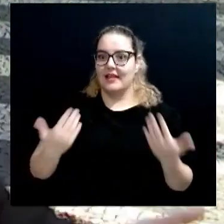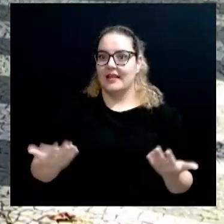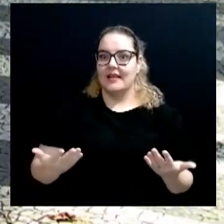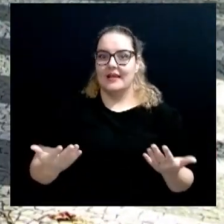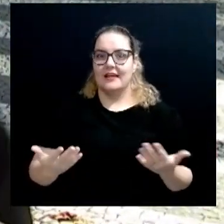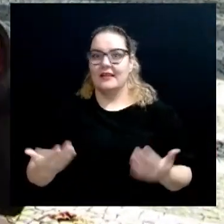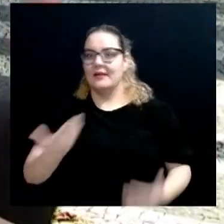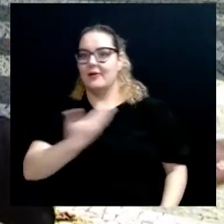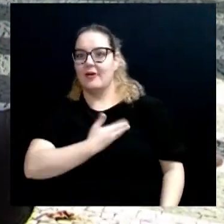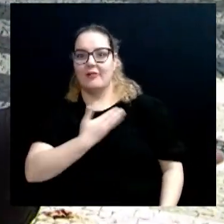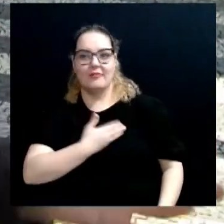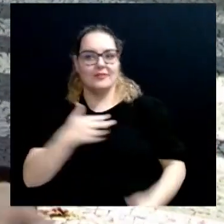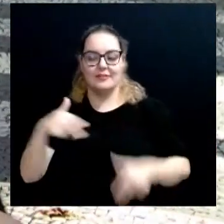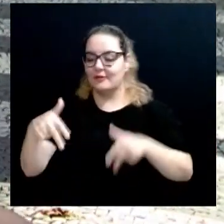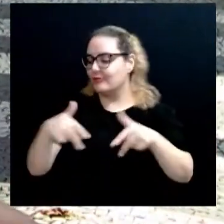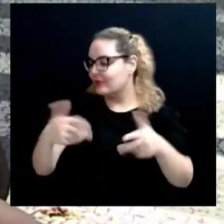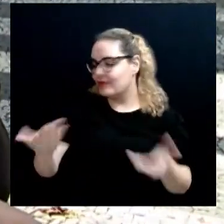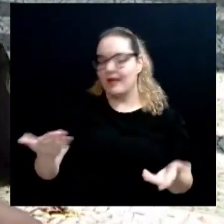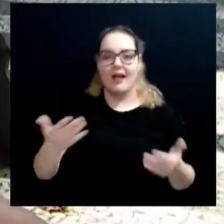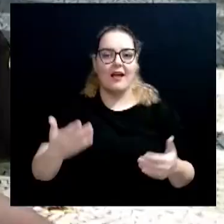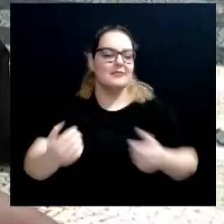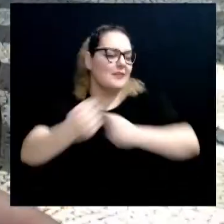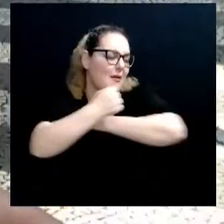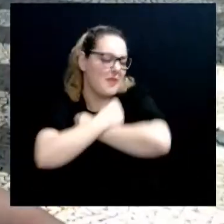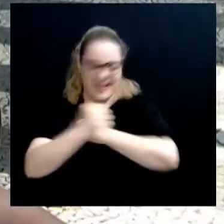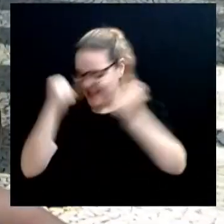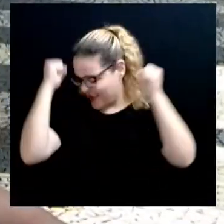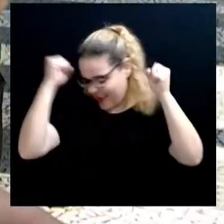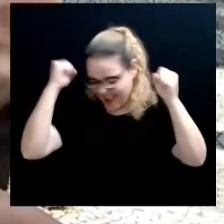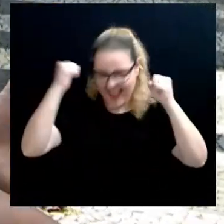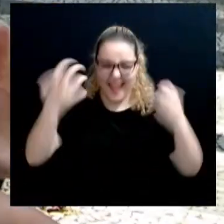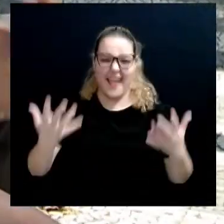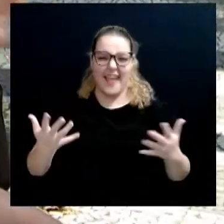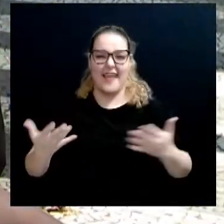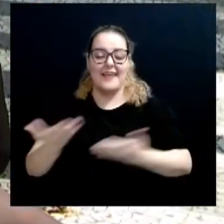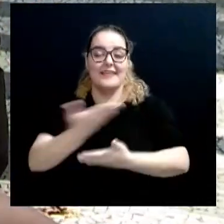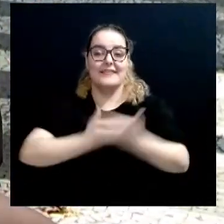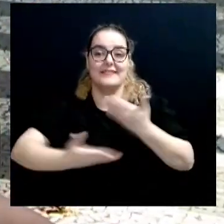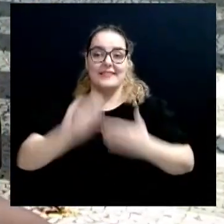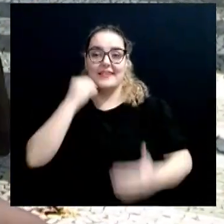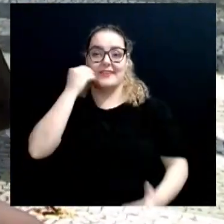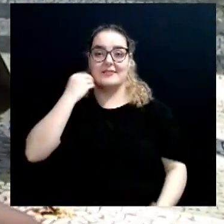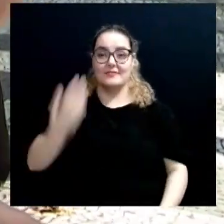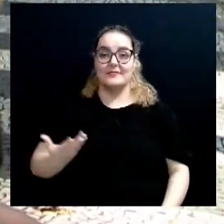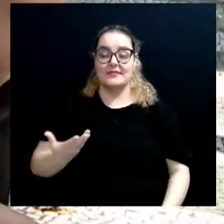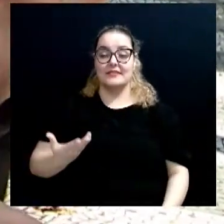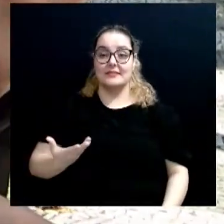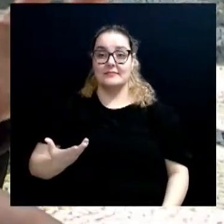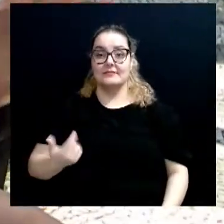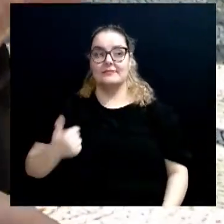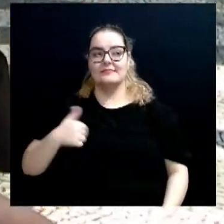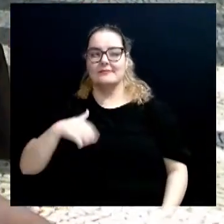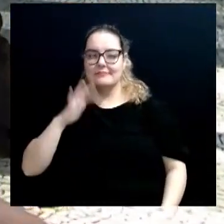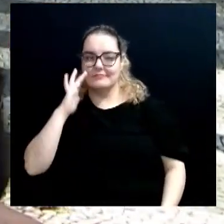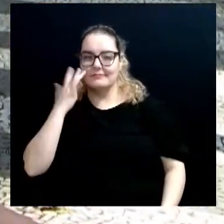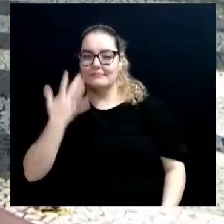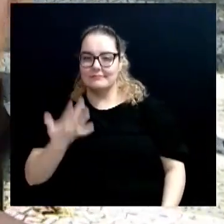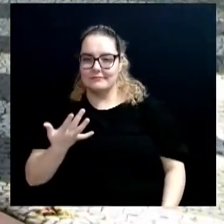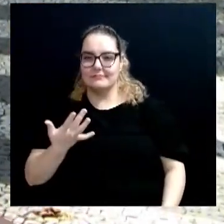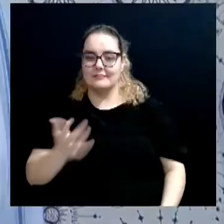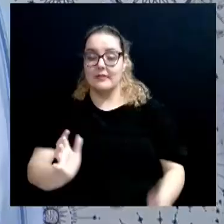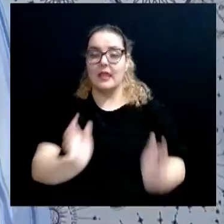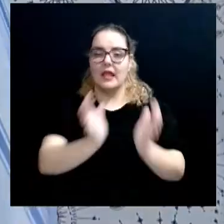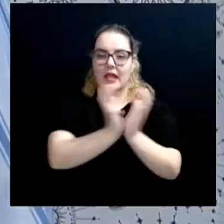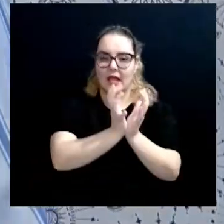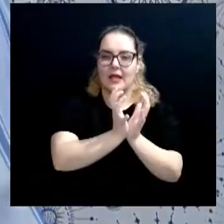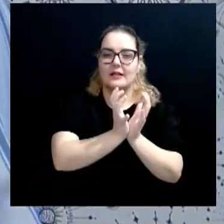está do lado, você abraça, você compartilha experiências. Então eu estou achando que a Copa do Mundo ela acaba